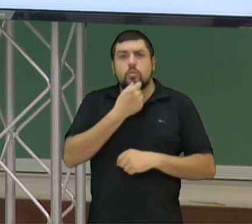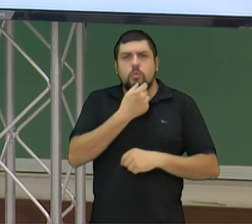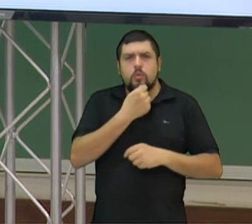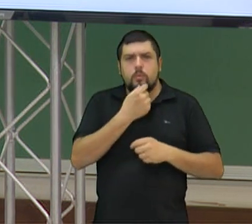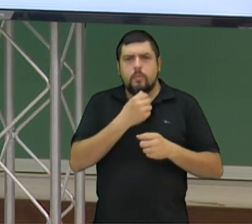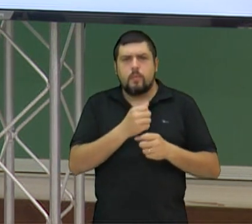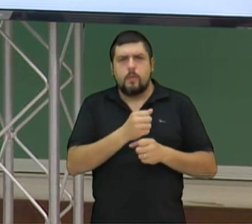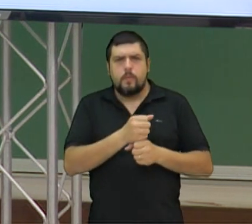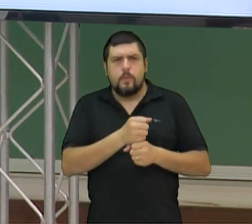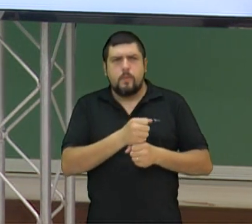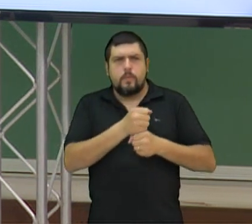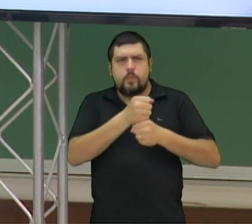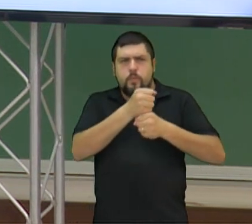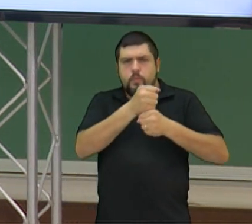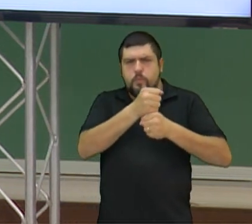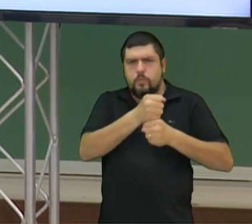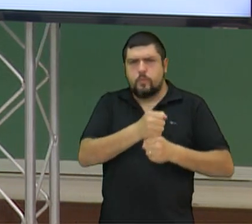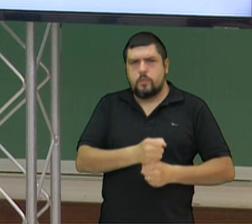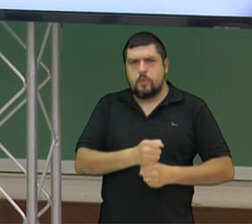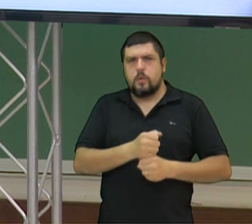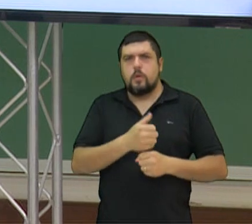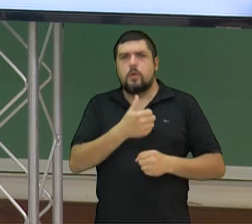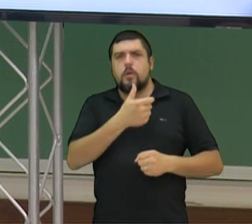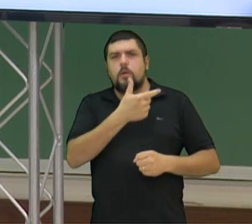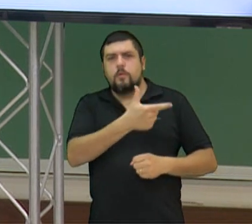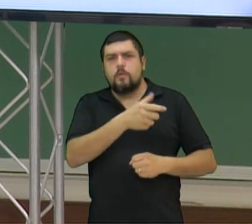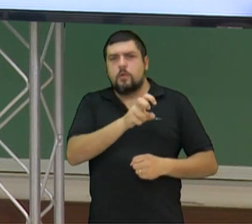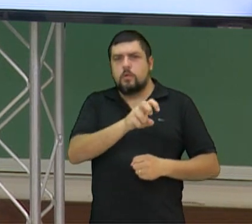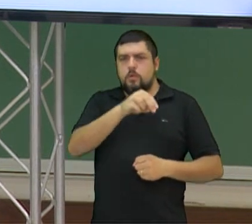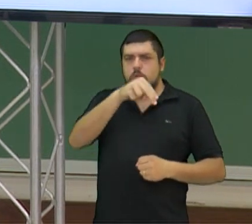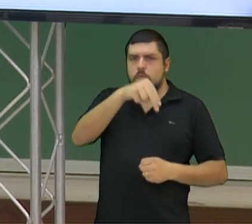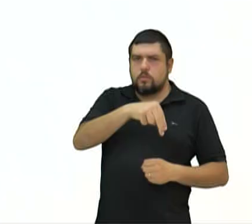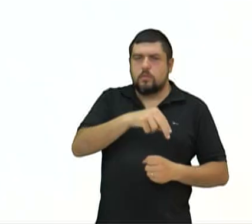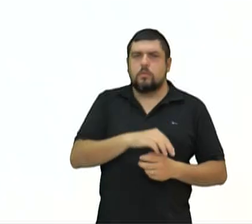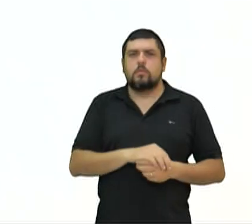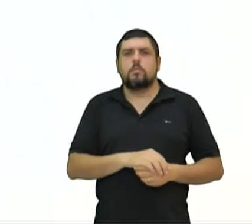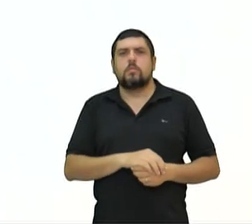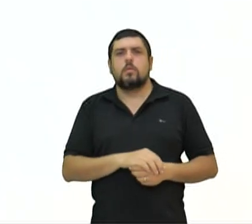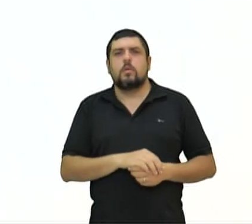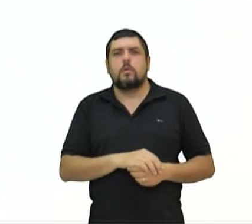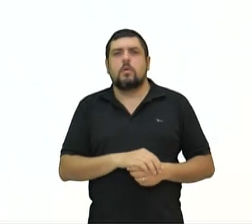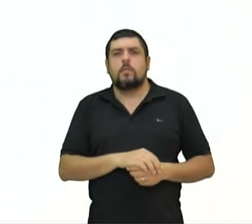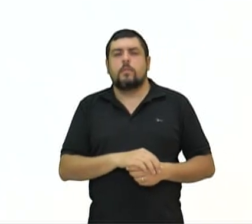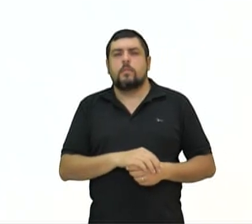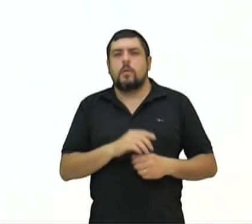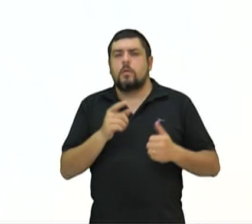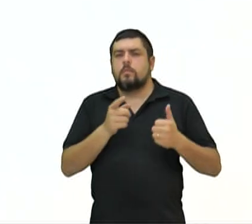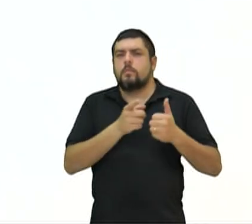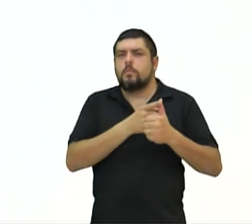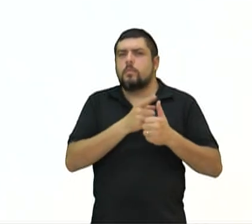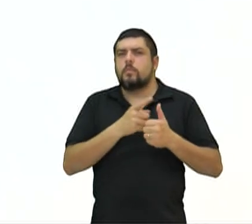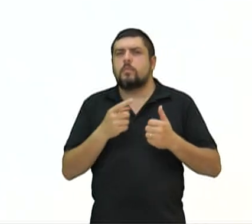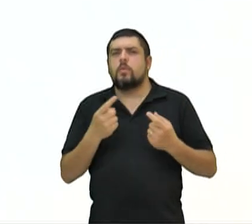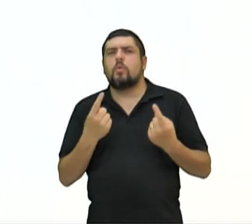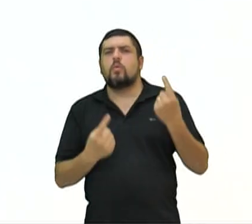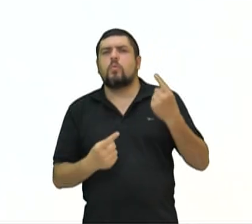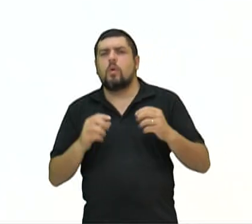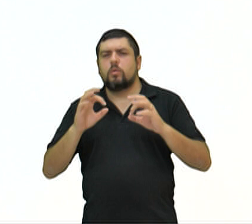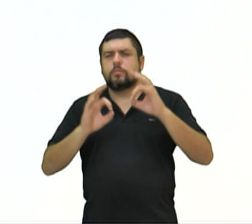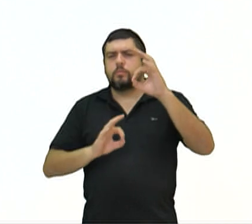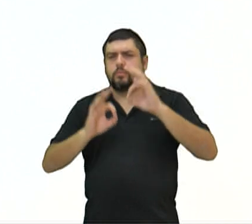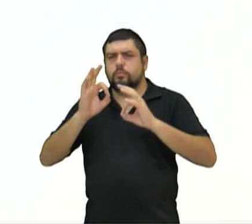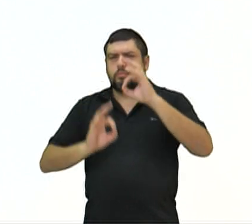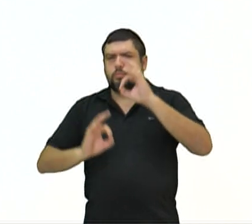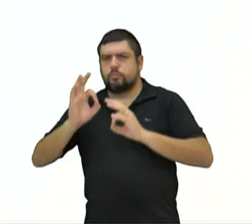força de 25 newtons, certo? Então, você pode fazer aqui, ó. Analise primeiro a situação de polias móveis, né? Nós temos 3